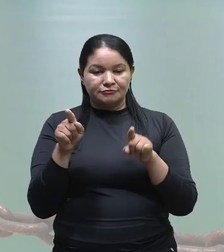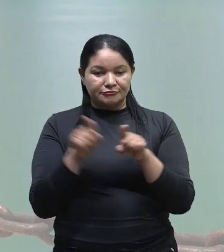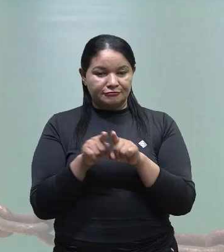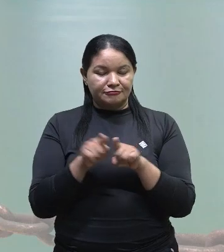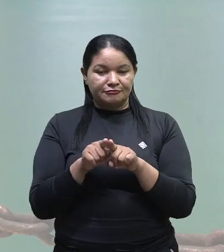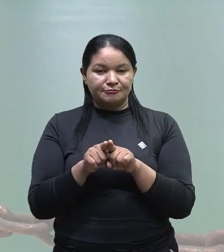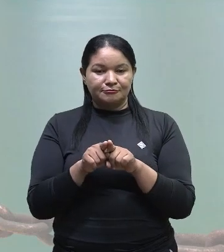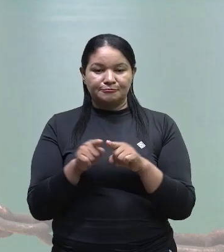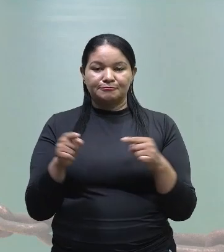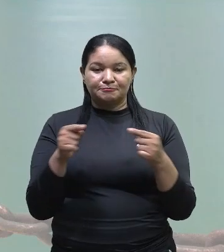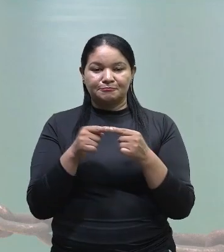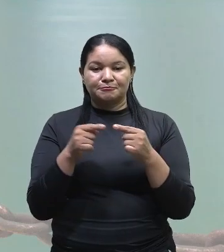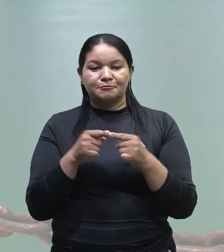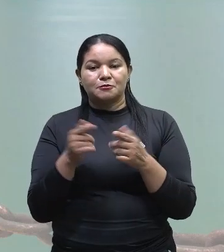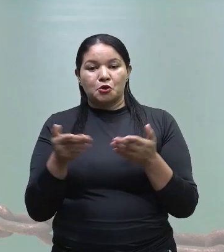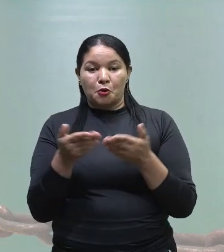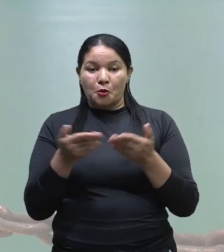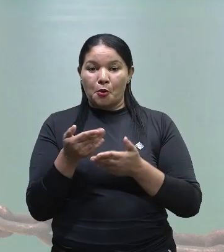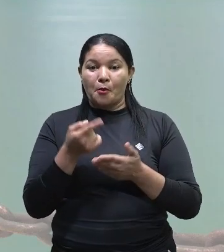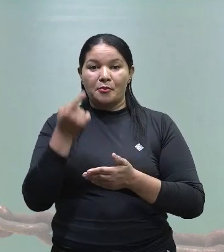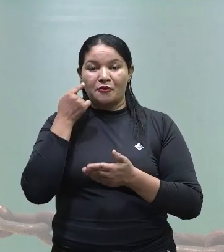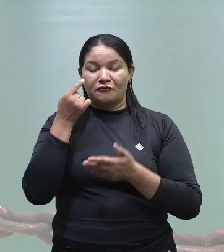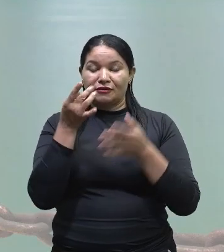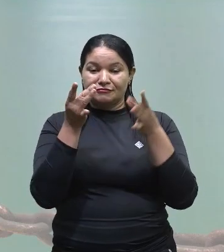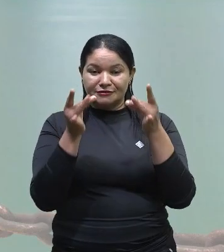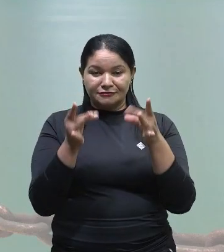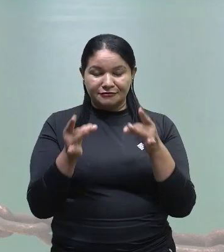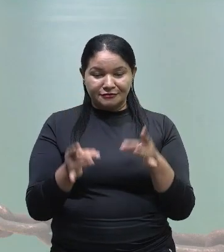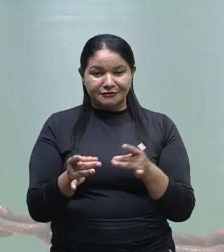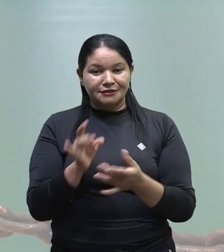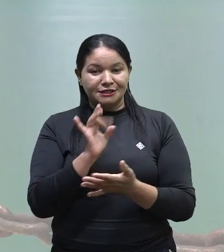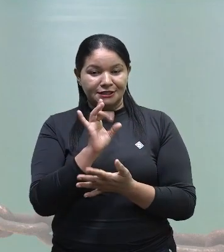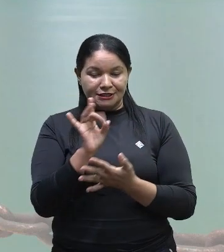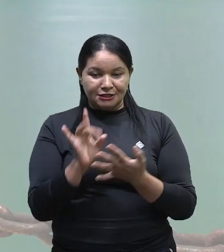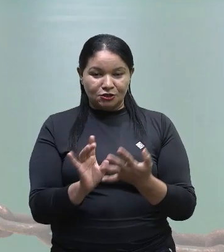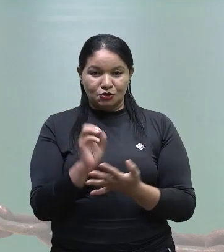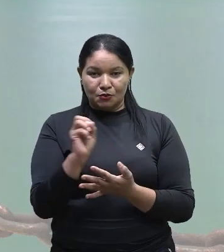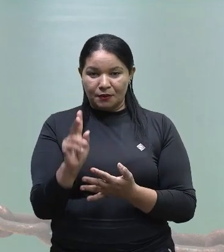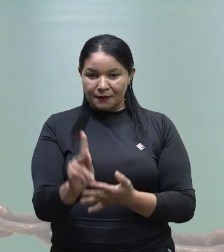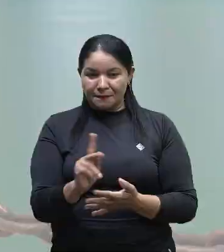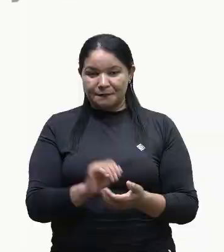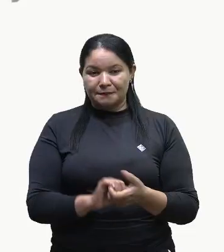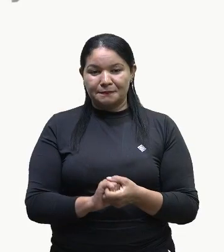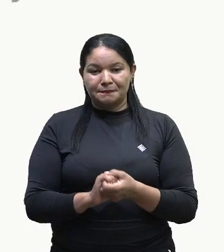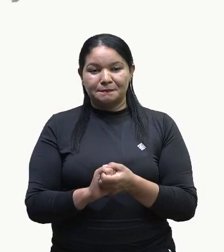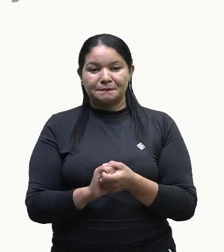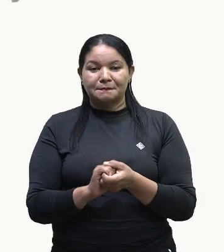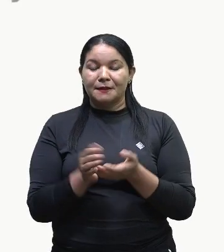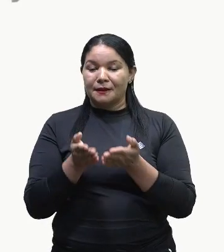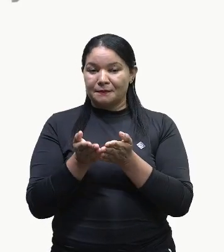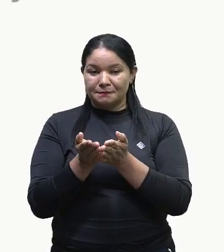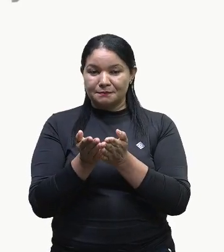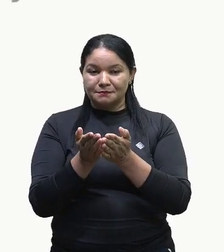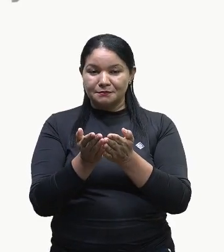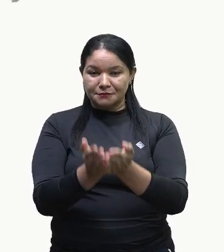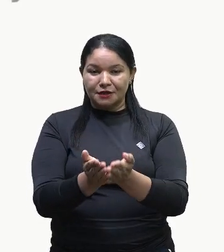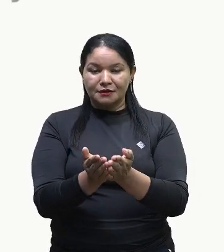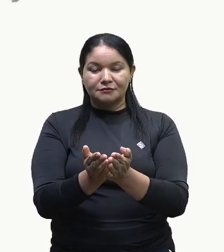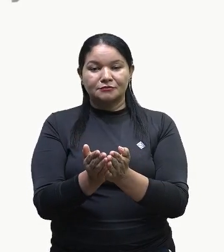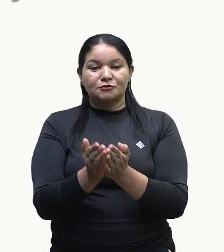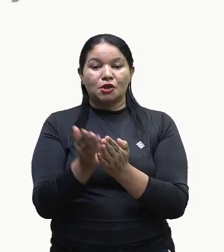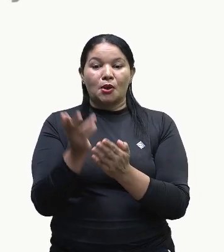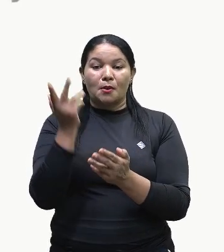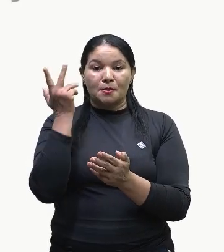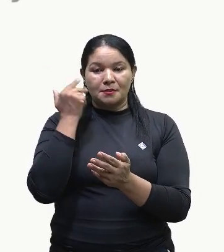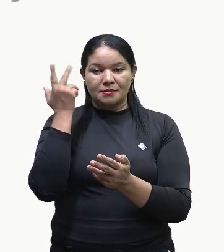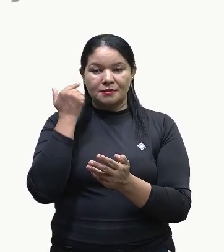na língua espanhola e agora a gente vai ver a definição deles. Então, começando por el barco, muito comum,